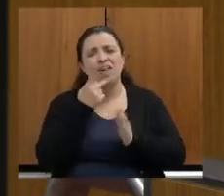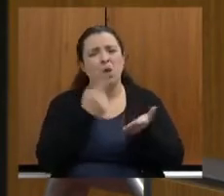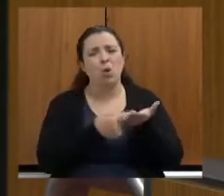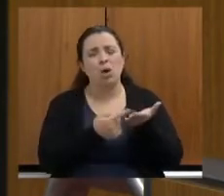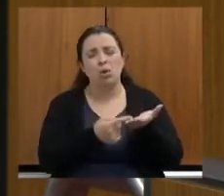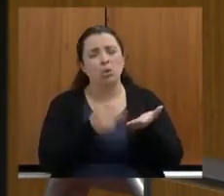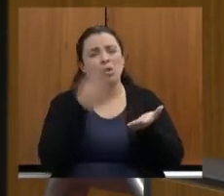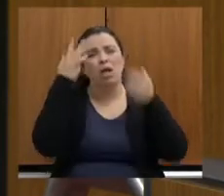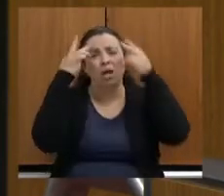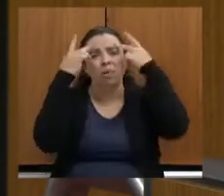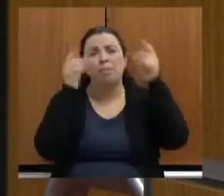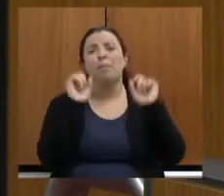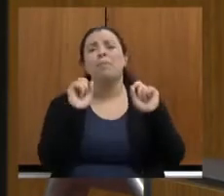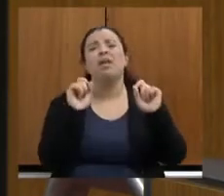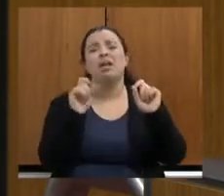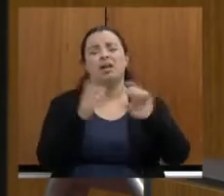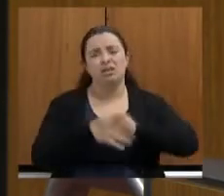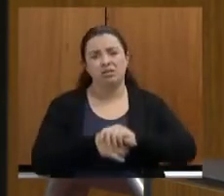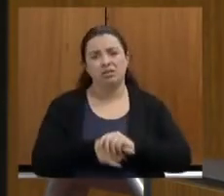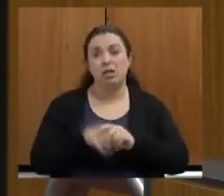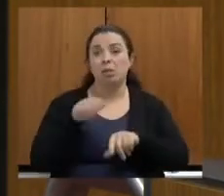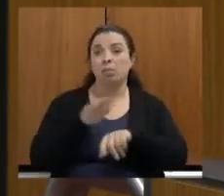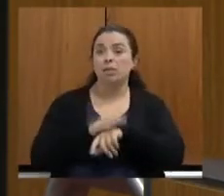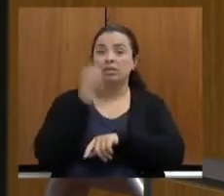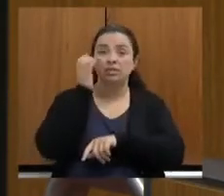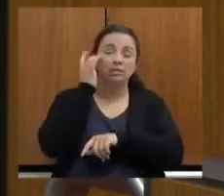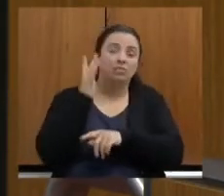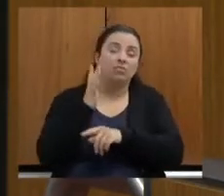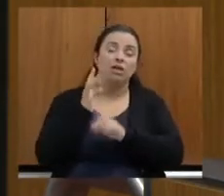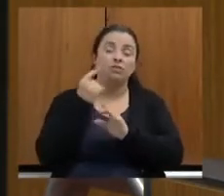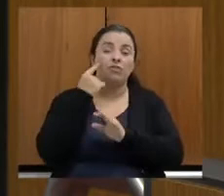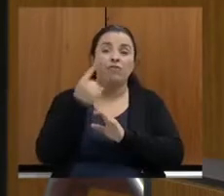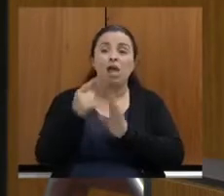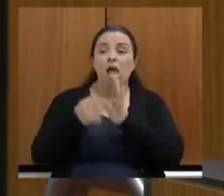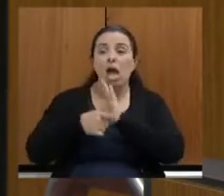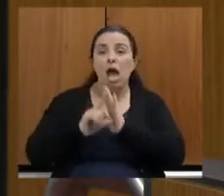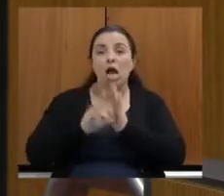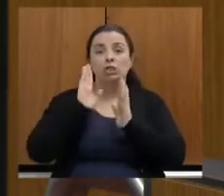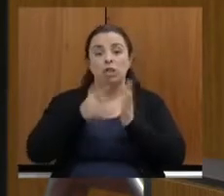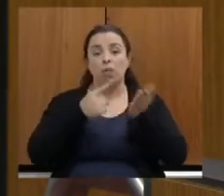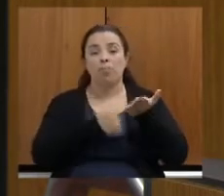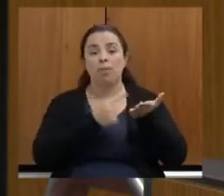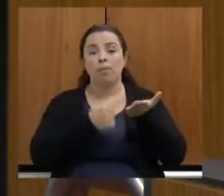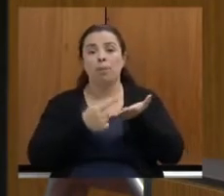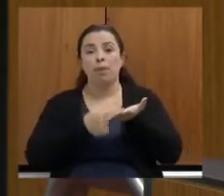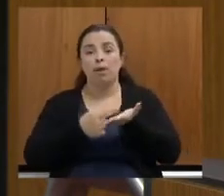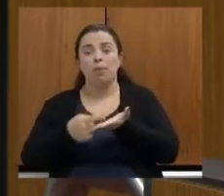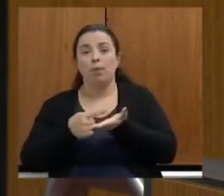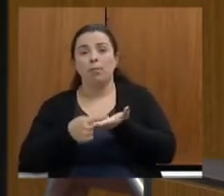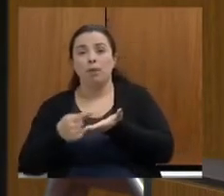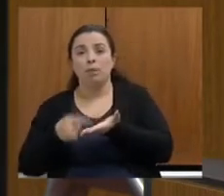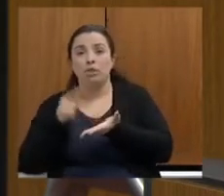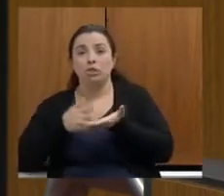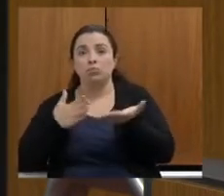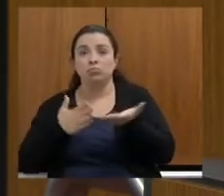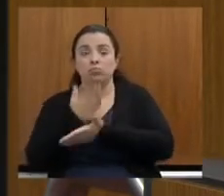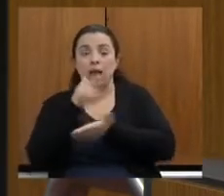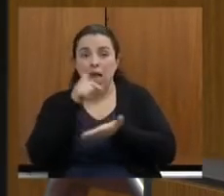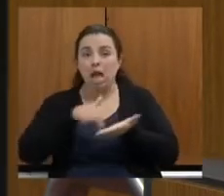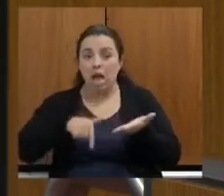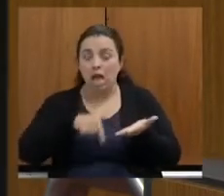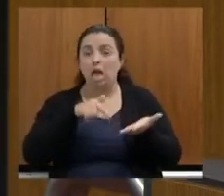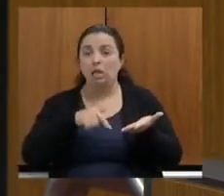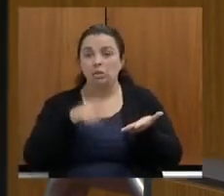seria mais fácil a gente colocar todos os acordos que já foram feitos que está homologado serem cumpridos